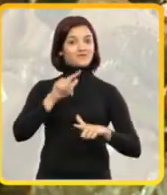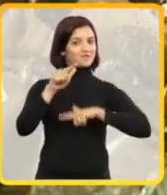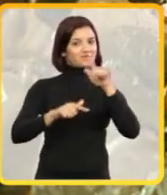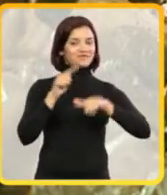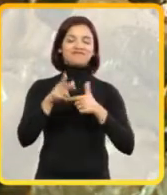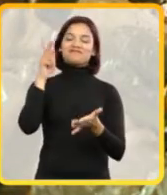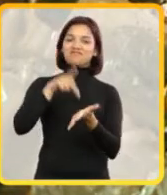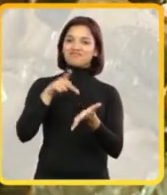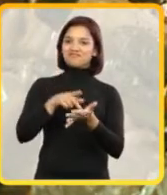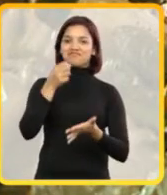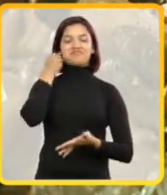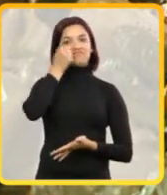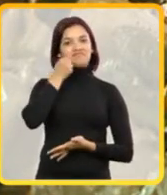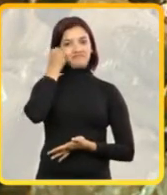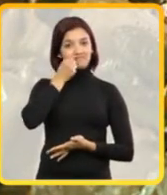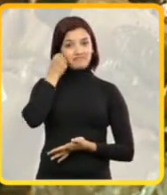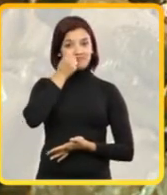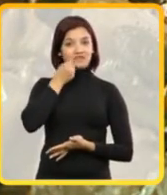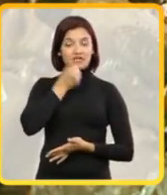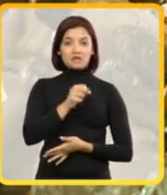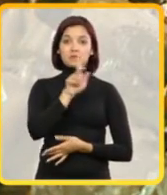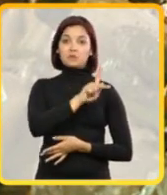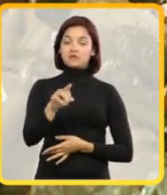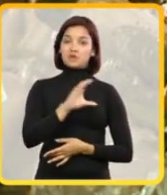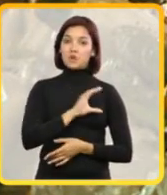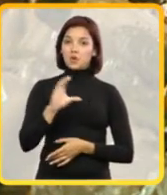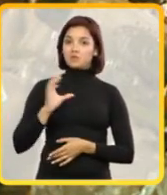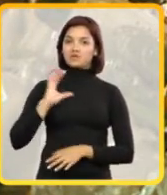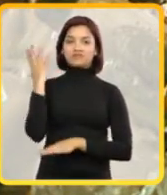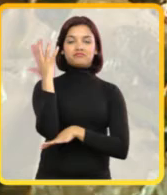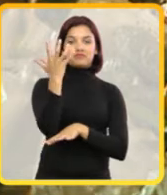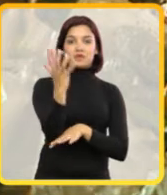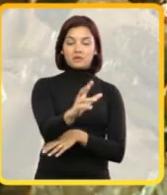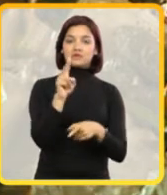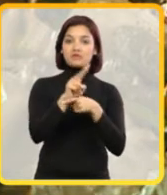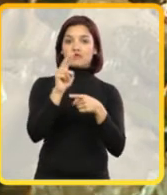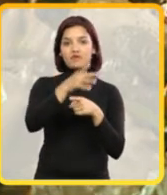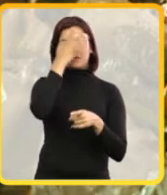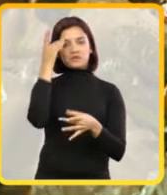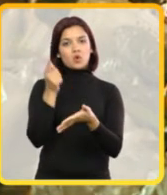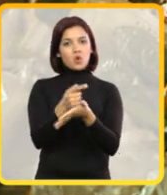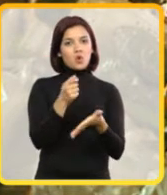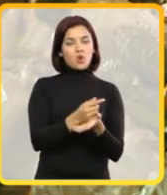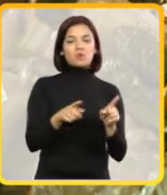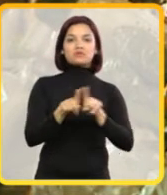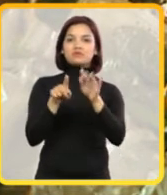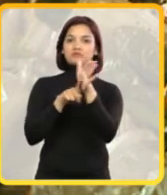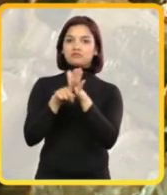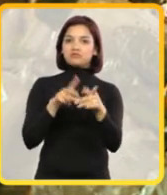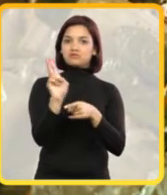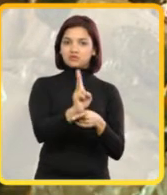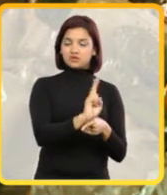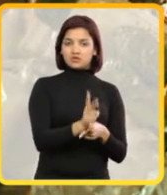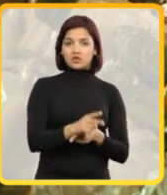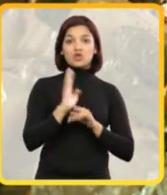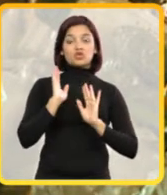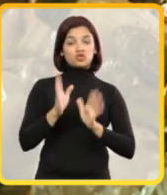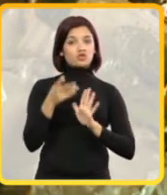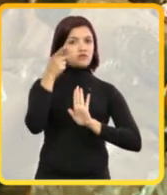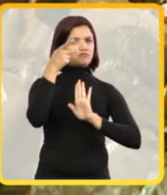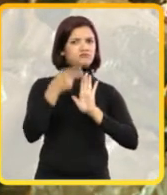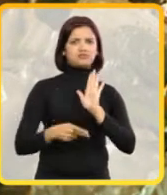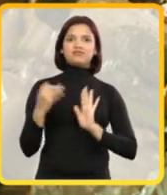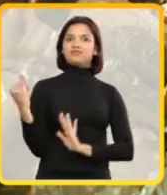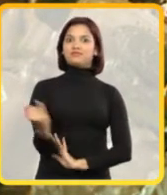Rodrigo Rollemberg está trabalhando muito no Senado. É presidente da Comissão de Meio Ambiente, Defesa do Consumidor e Fiscalização e